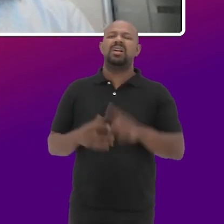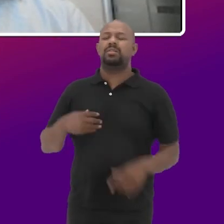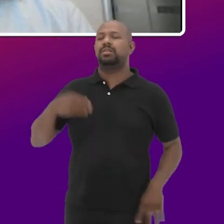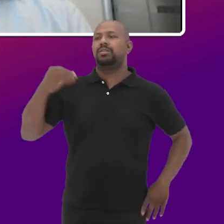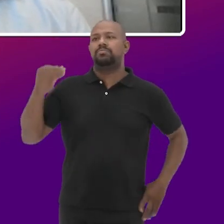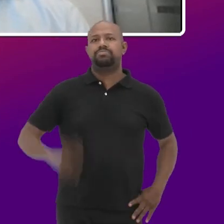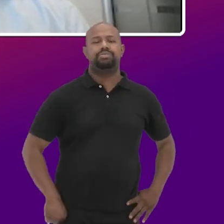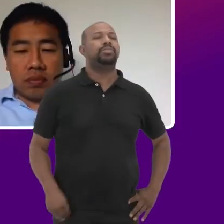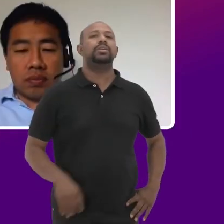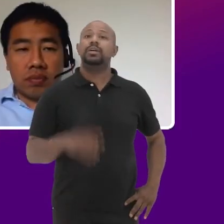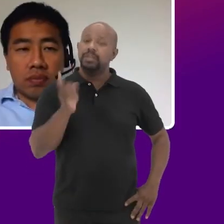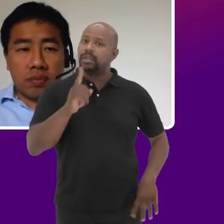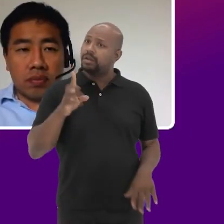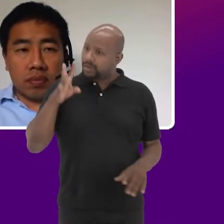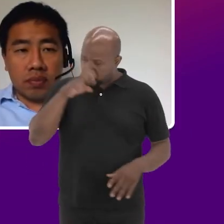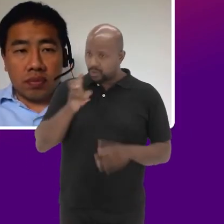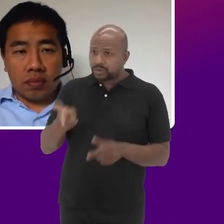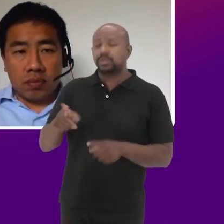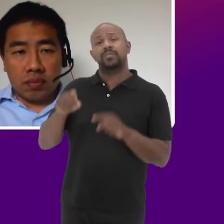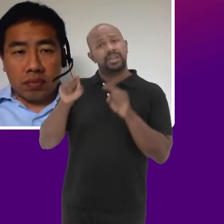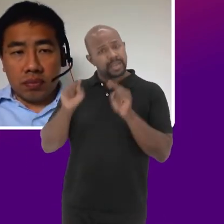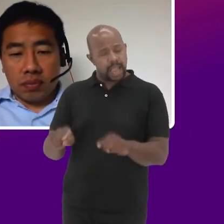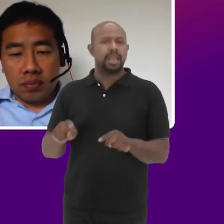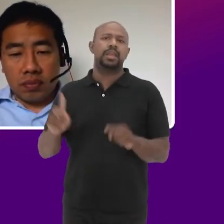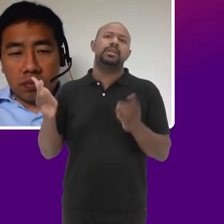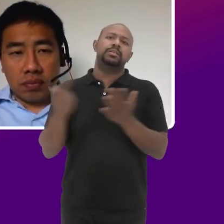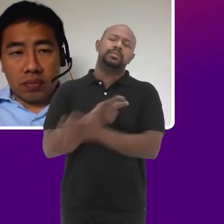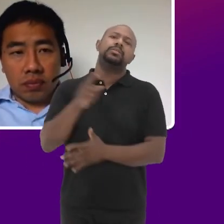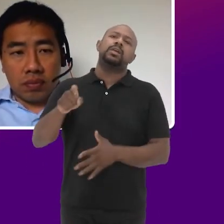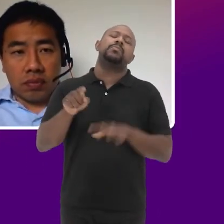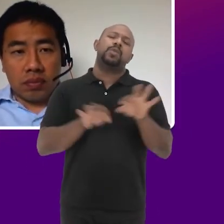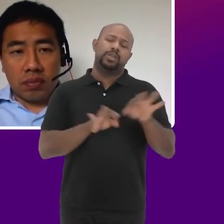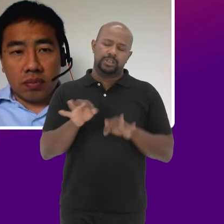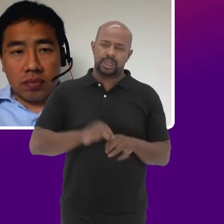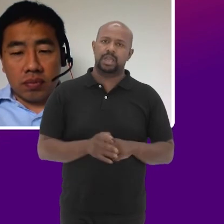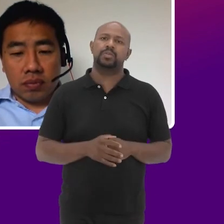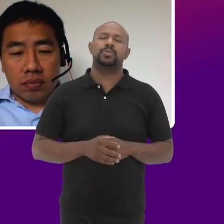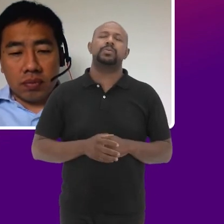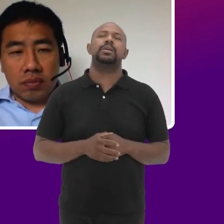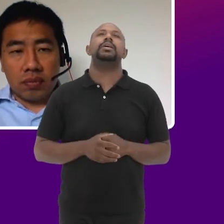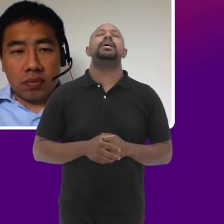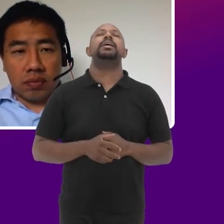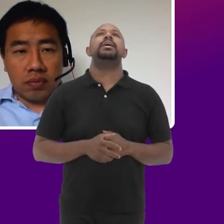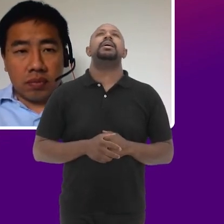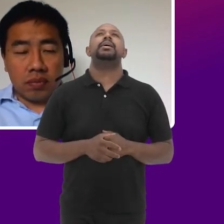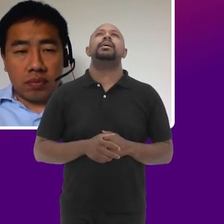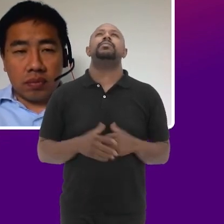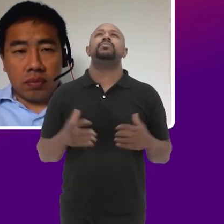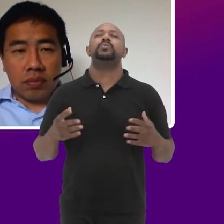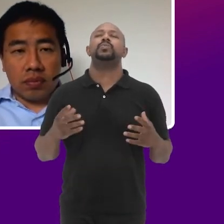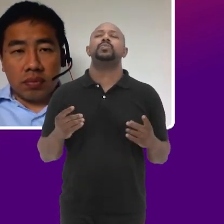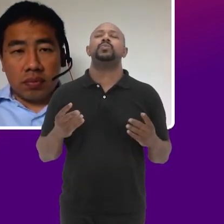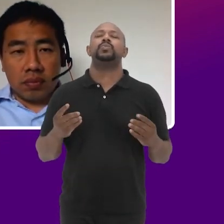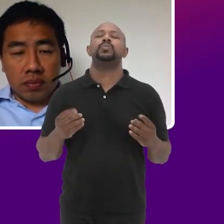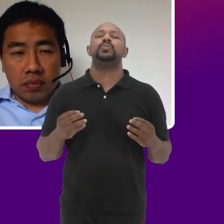não desmata, né? Que foi daí que surgiu esse grande projeto